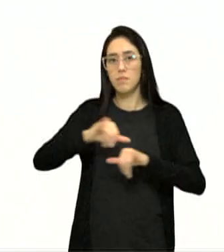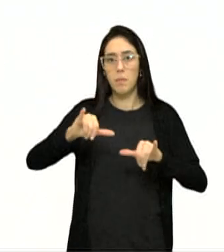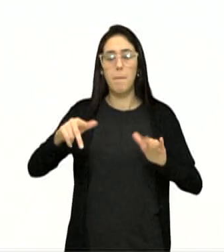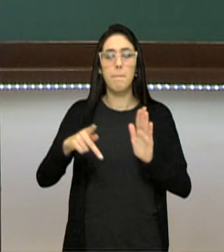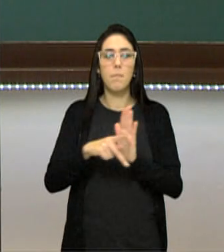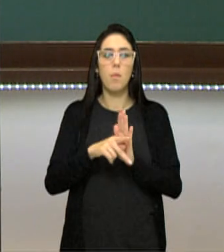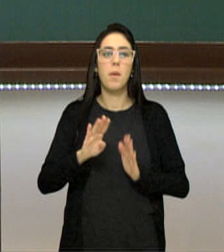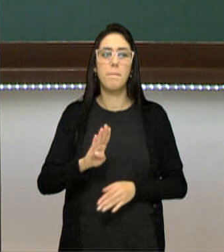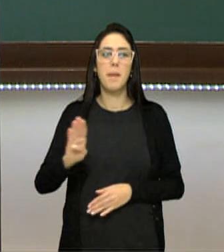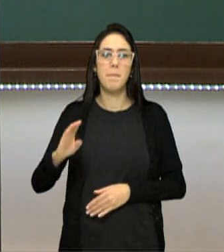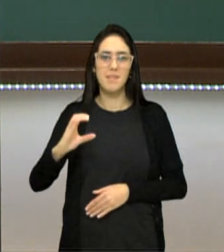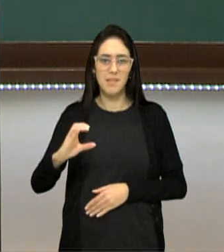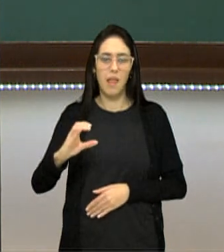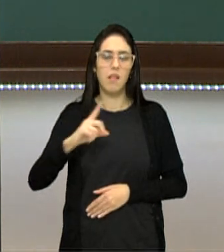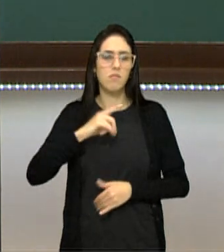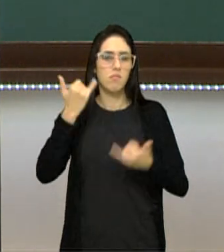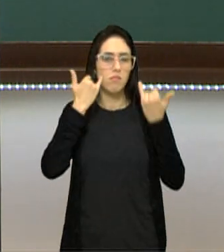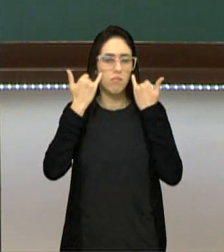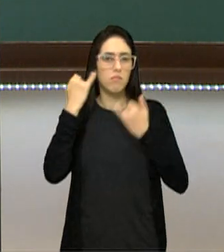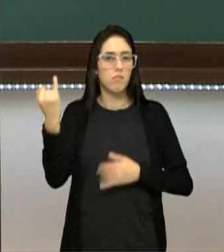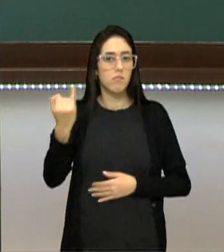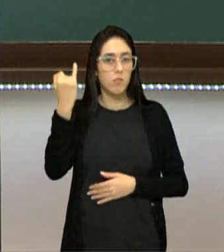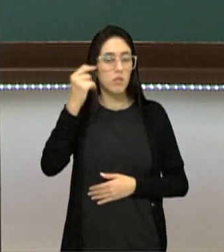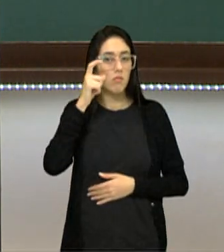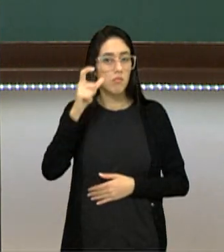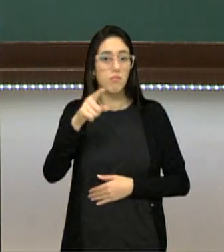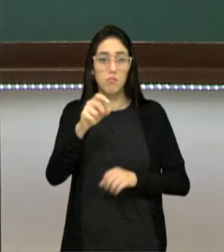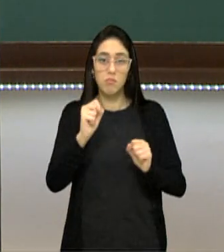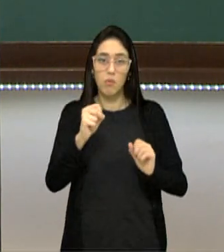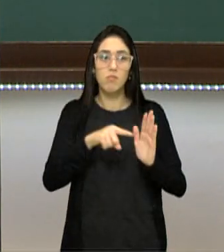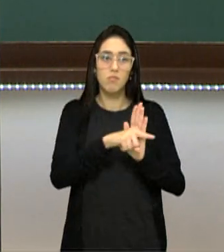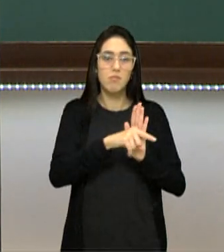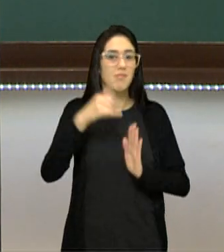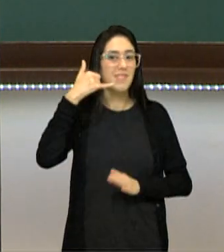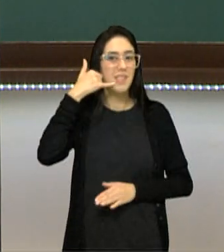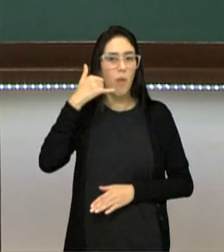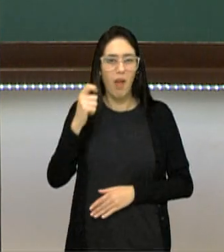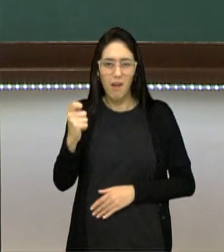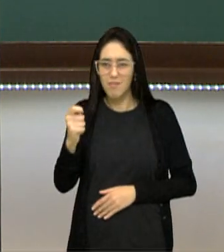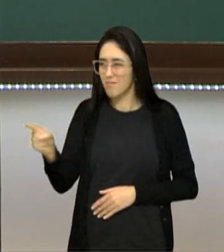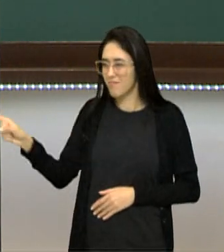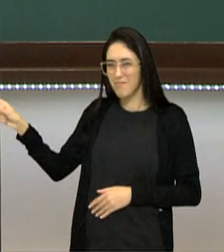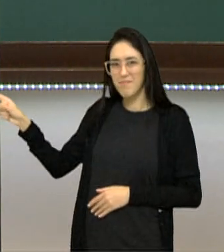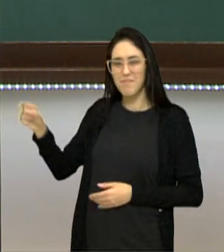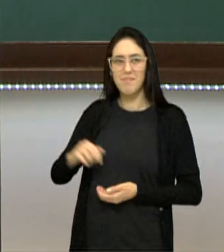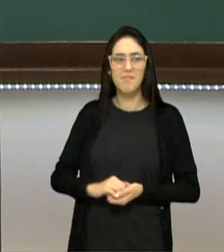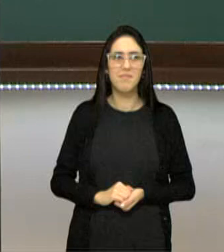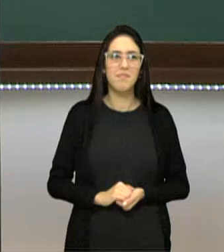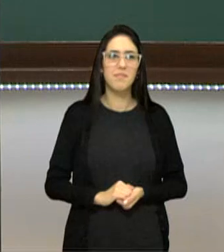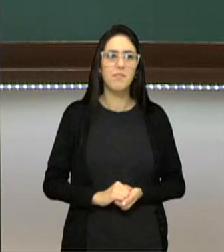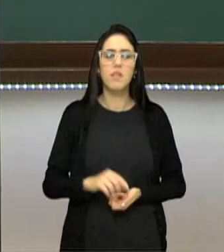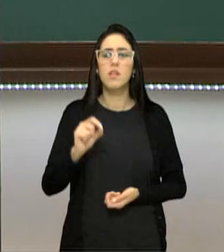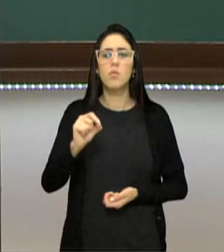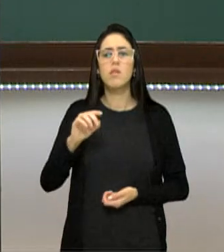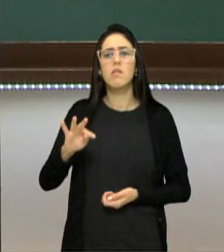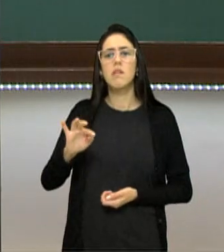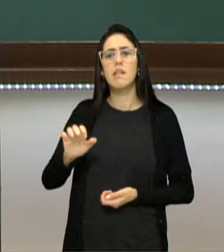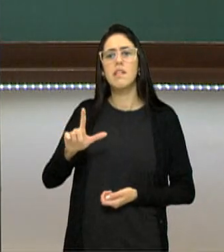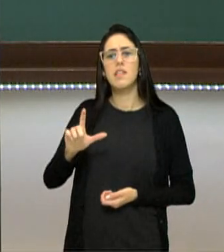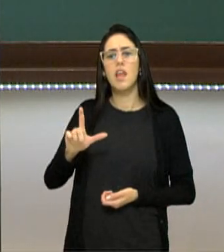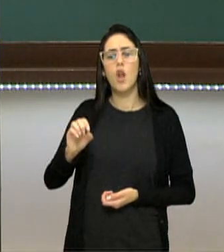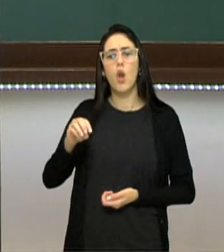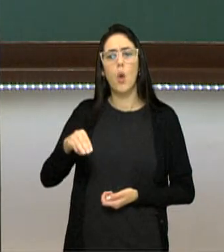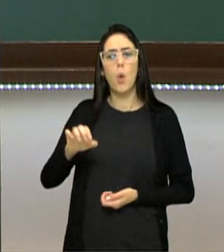você, bem interessante também, que você pode acessar aqui pelo QR Code, que diz o que são telômeros, a chave do